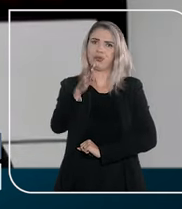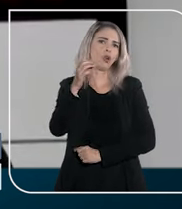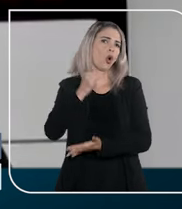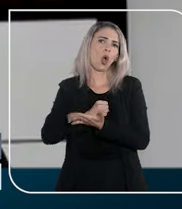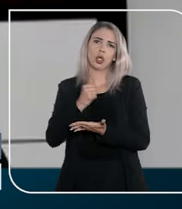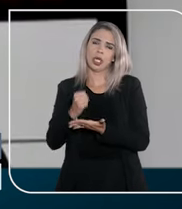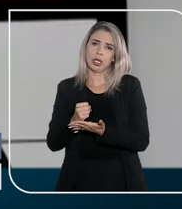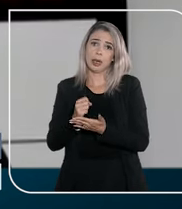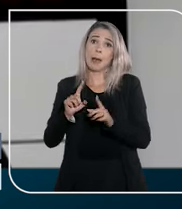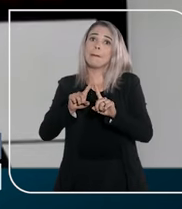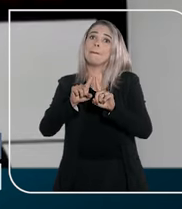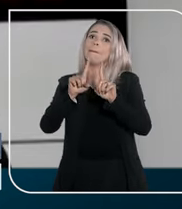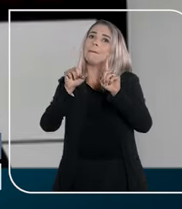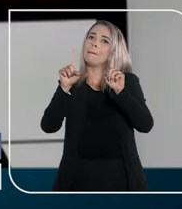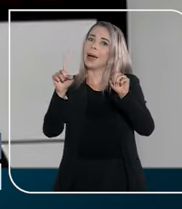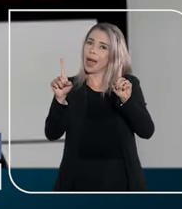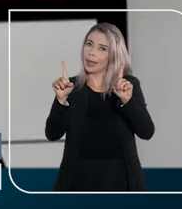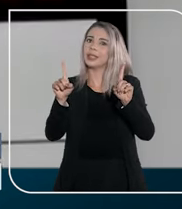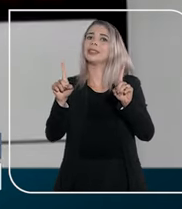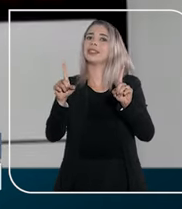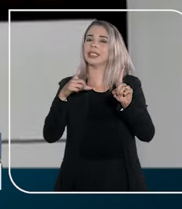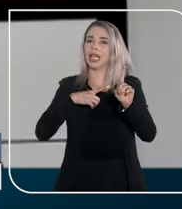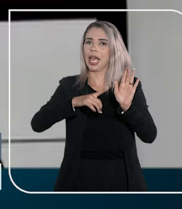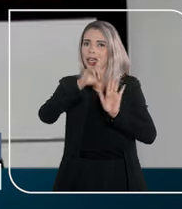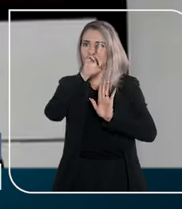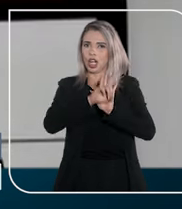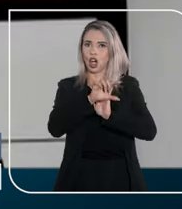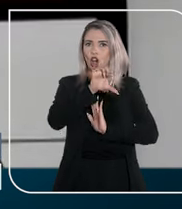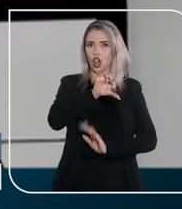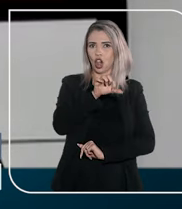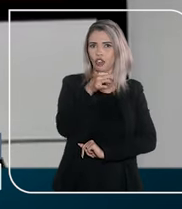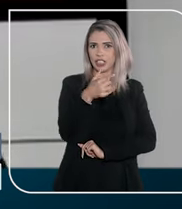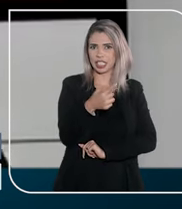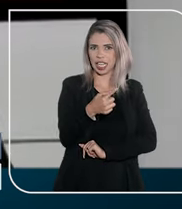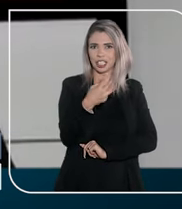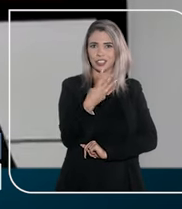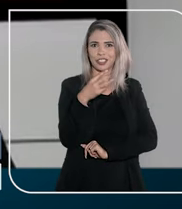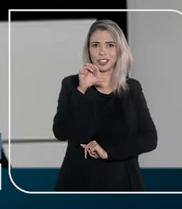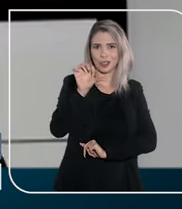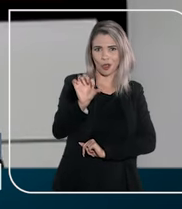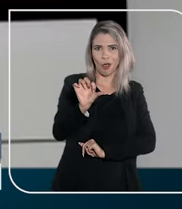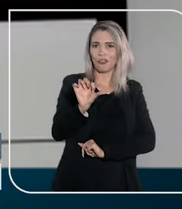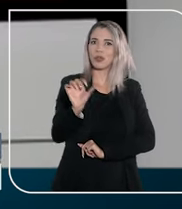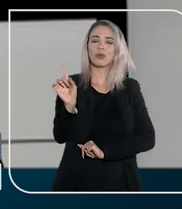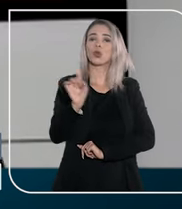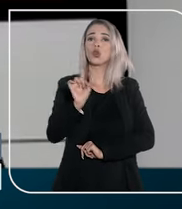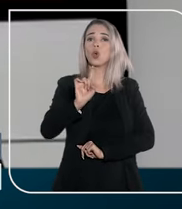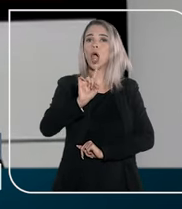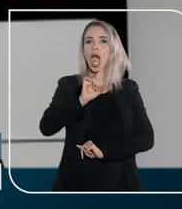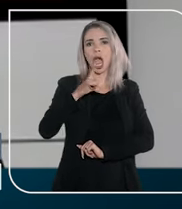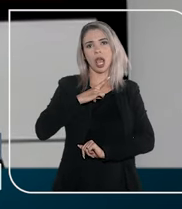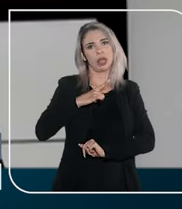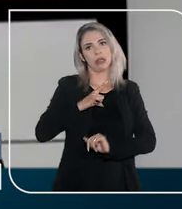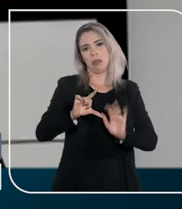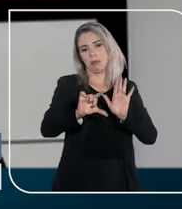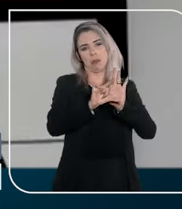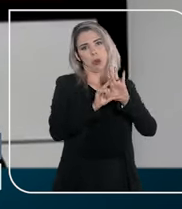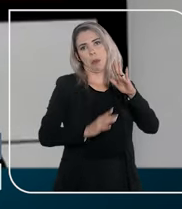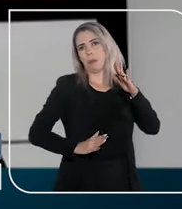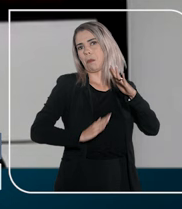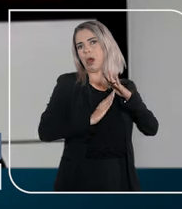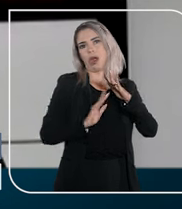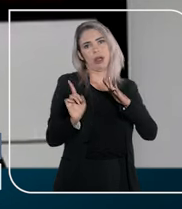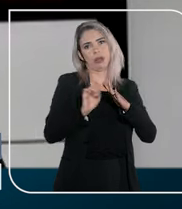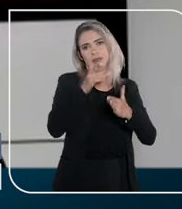para concretizar aqui, o decreto 9739 não trouxe uma cláusula de barreira. O que